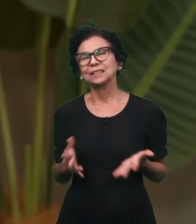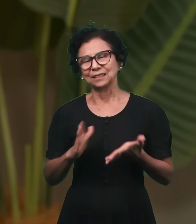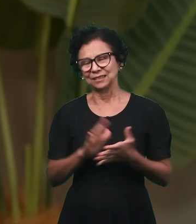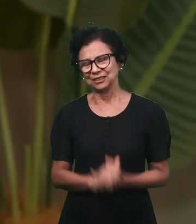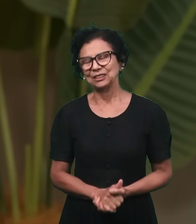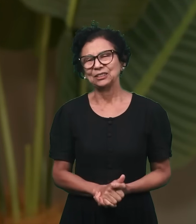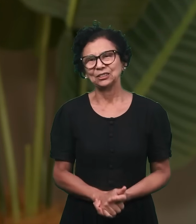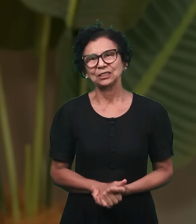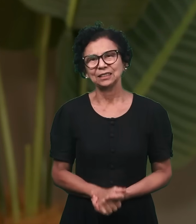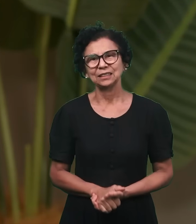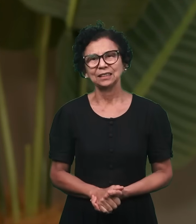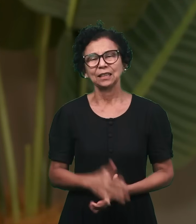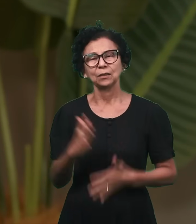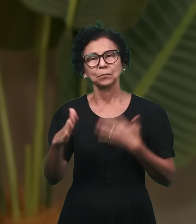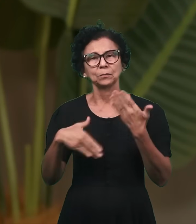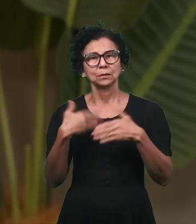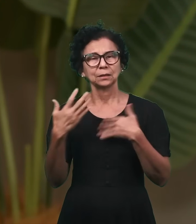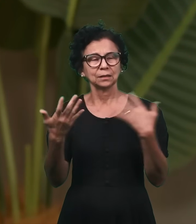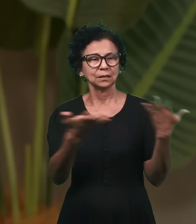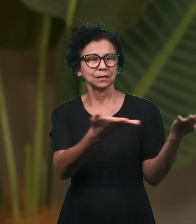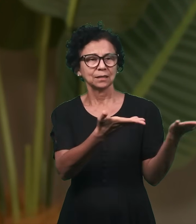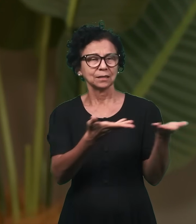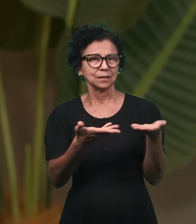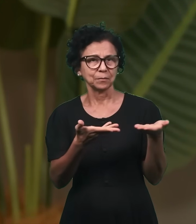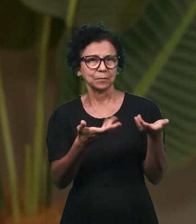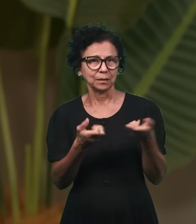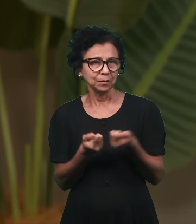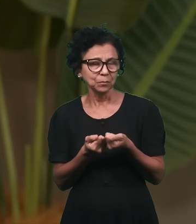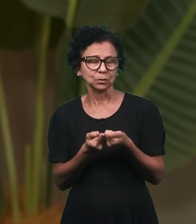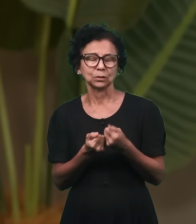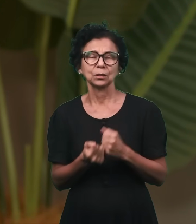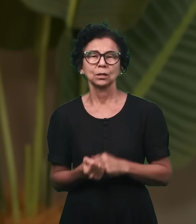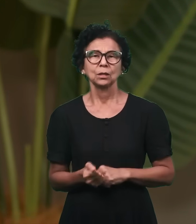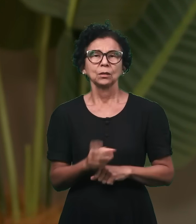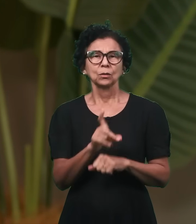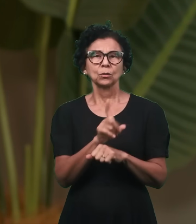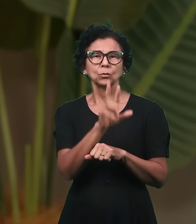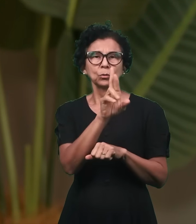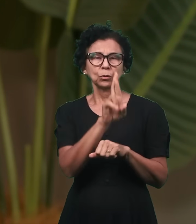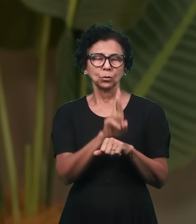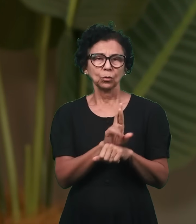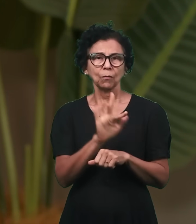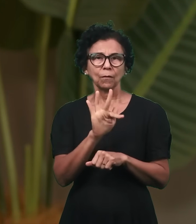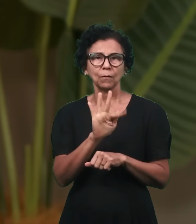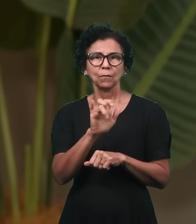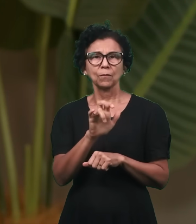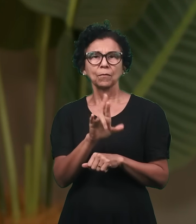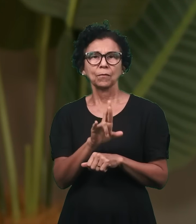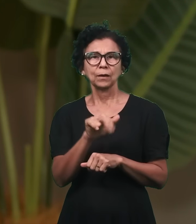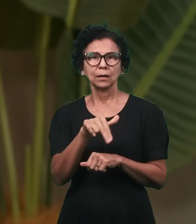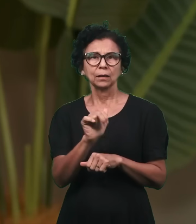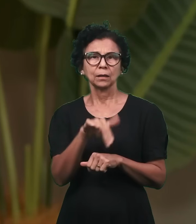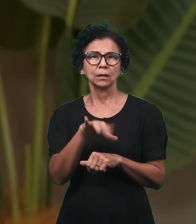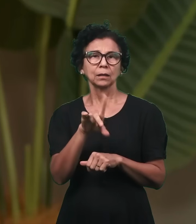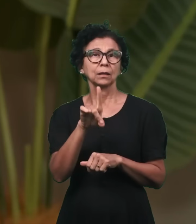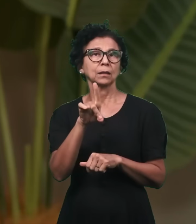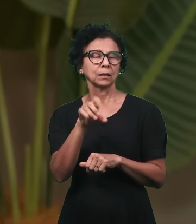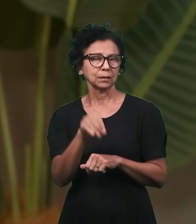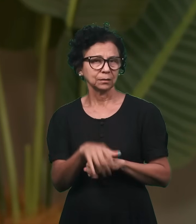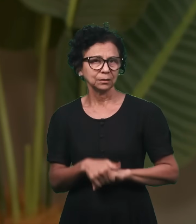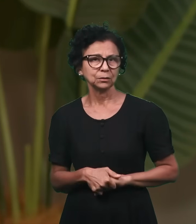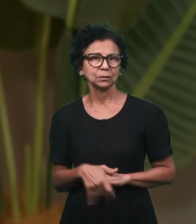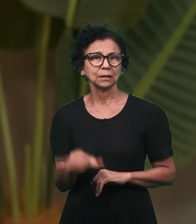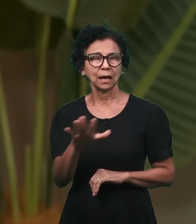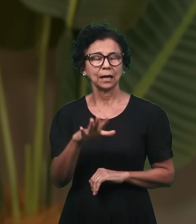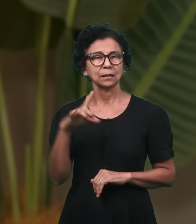recebemos com muita alegria um convidado ilustre, Dr. Fernando Gonçalves, que é juiz de direito, está conosco e ele